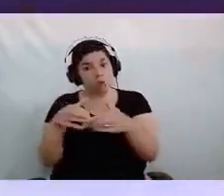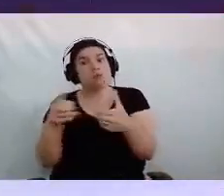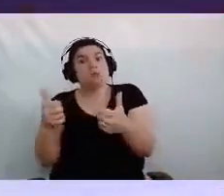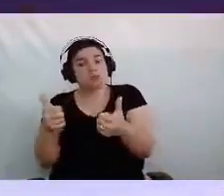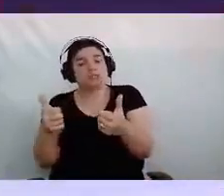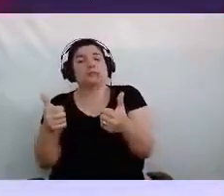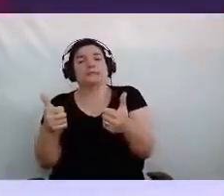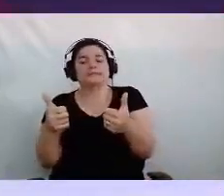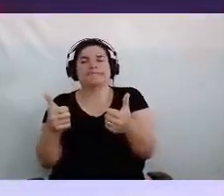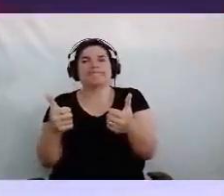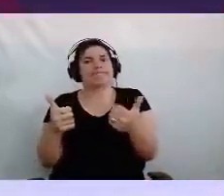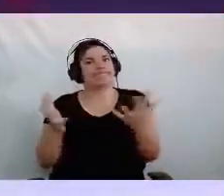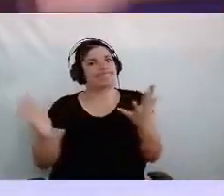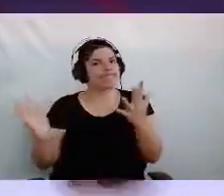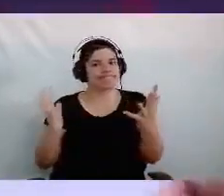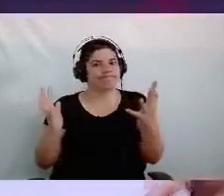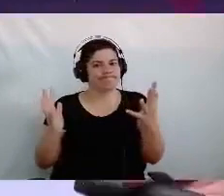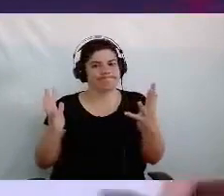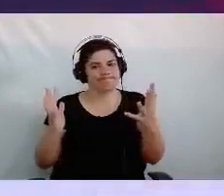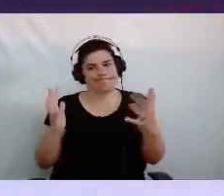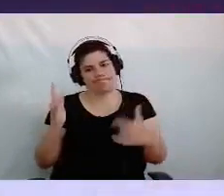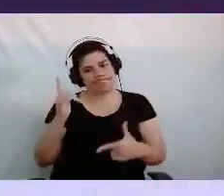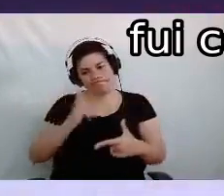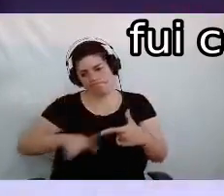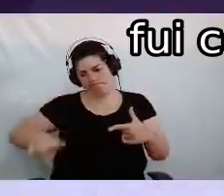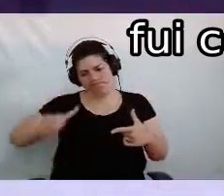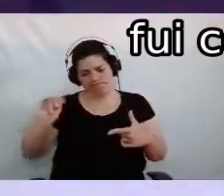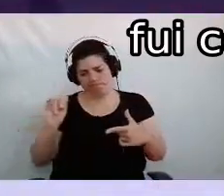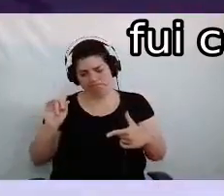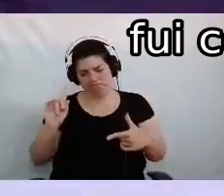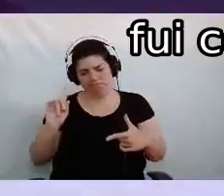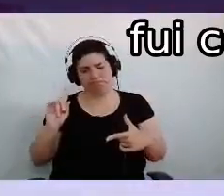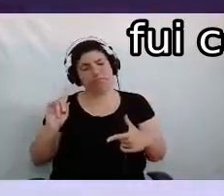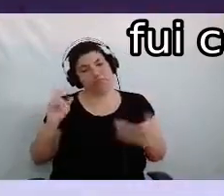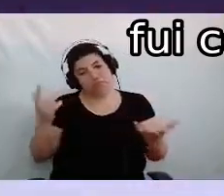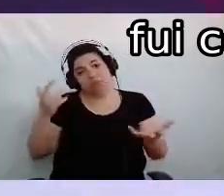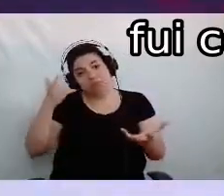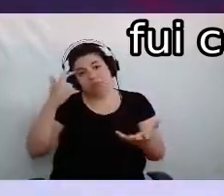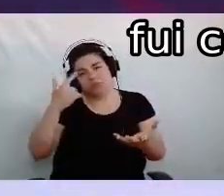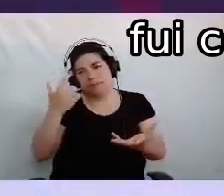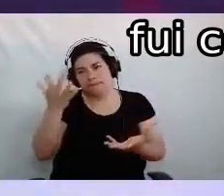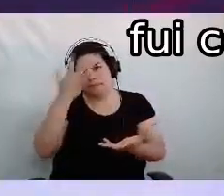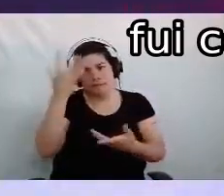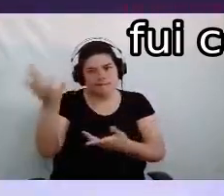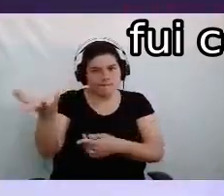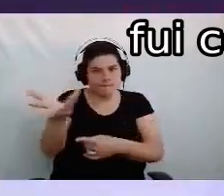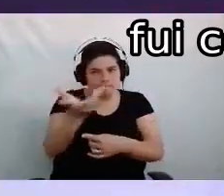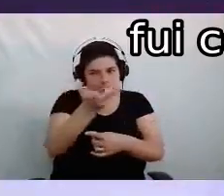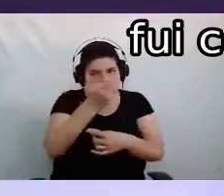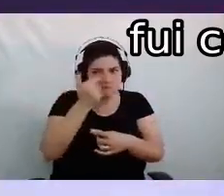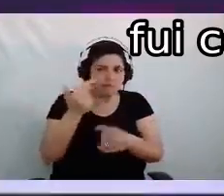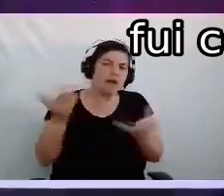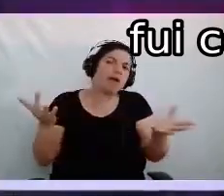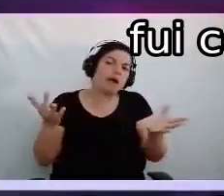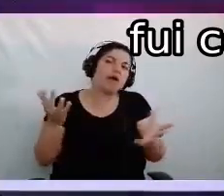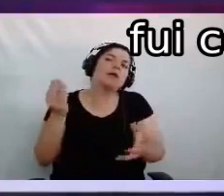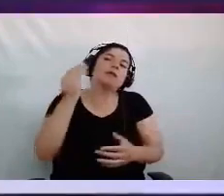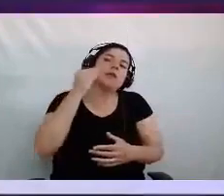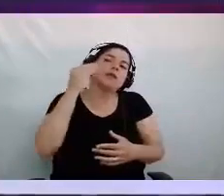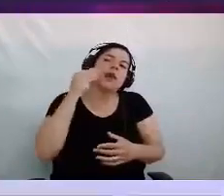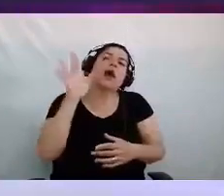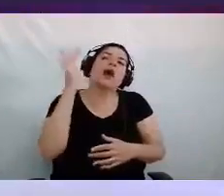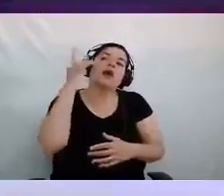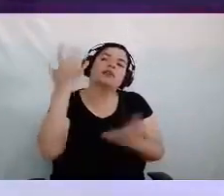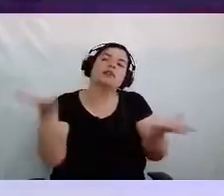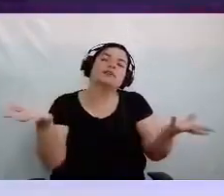eu não tinha compromisso com o problema, amanhã eu não estaria lá, eu fui convencendo as pessoas, será que não vale experimentar? A